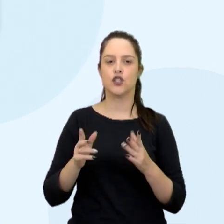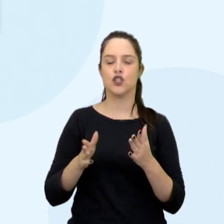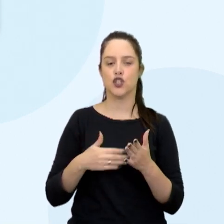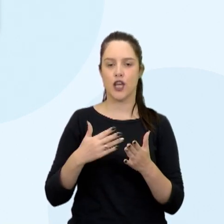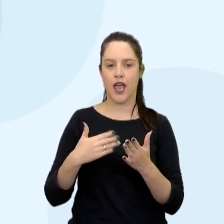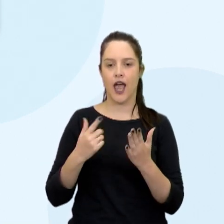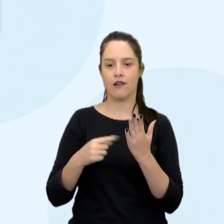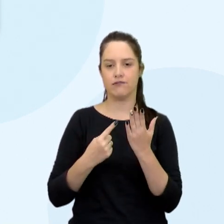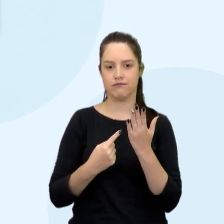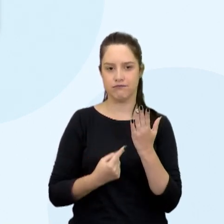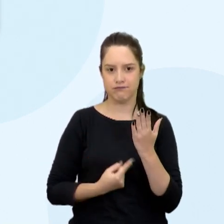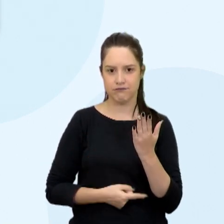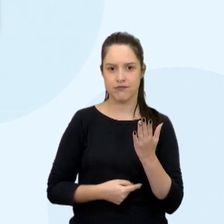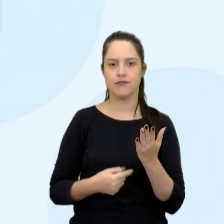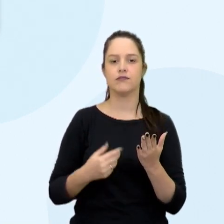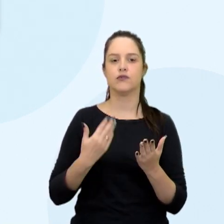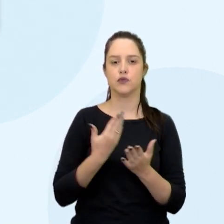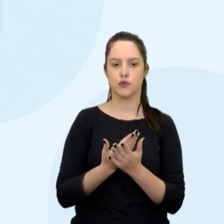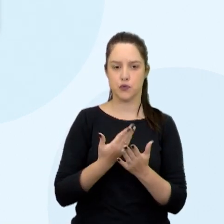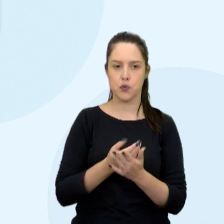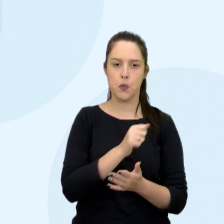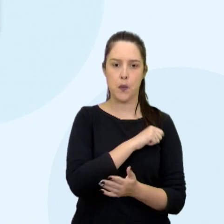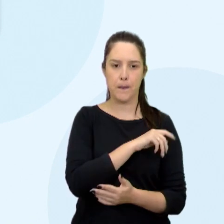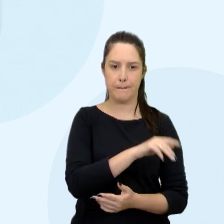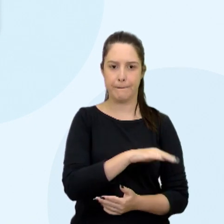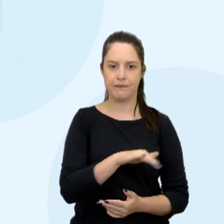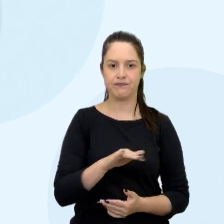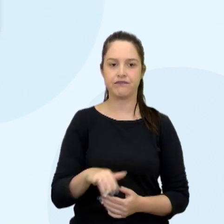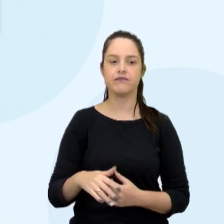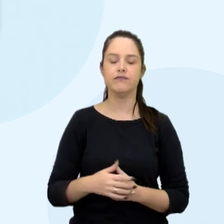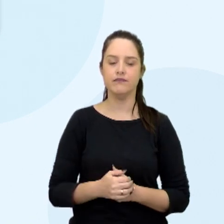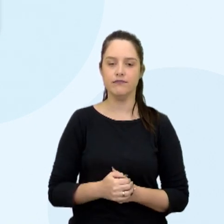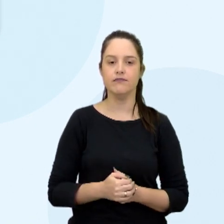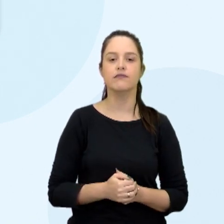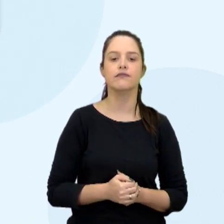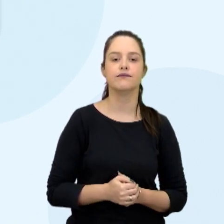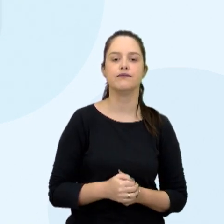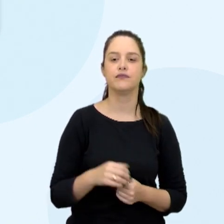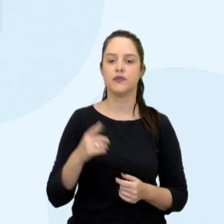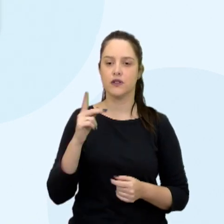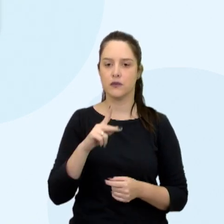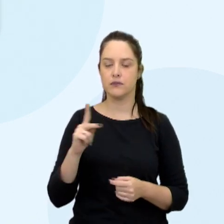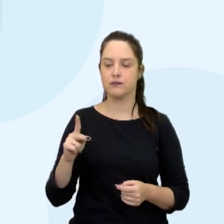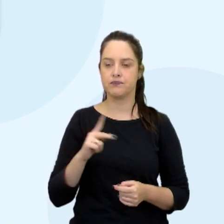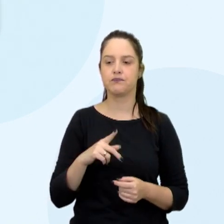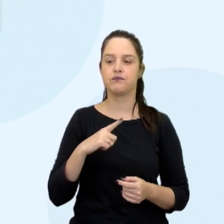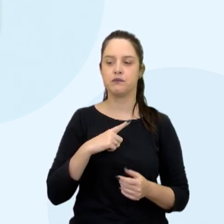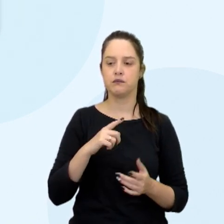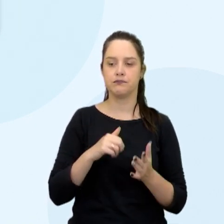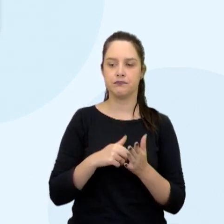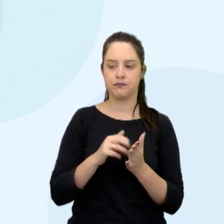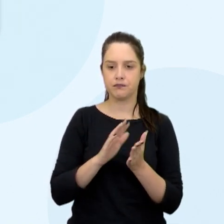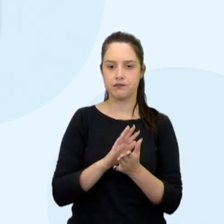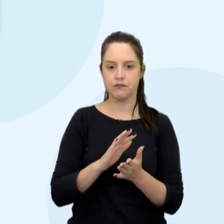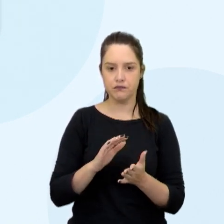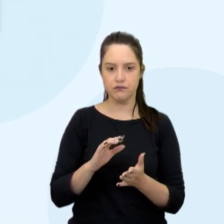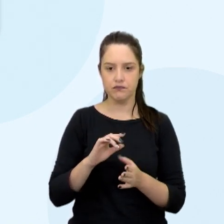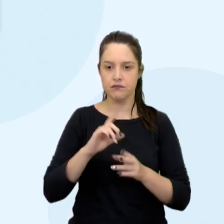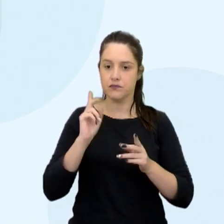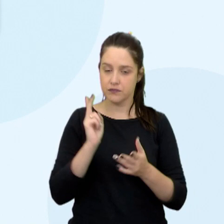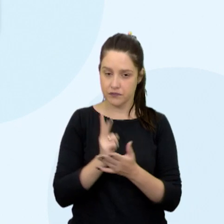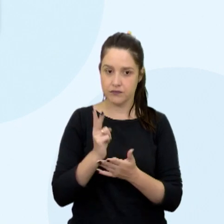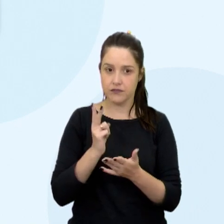estudante, como você gosta aí de chamar e registrar, né, suas atividades, suas impressões, e sempre com apoio da